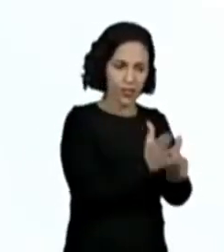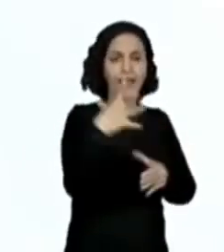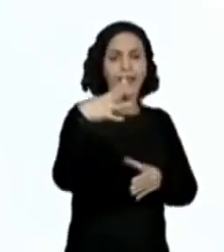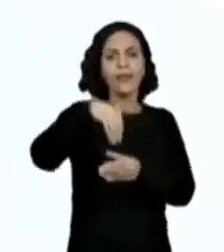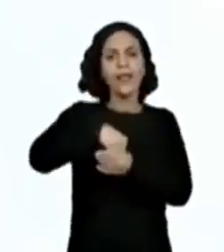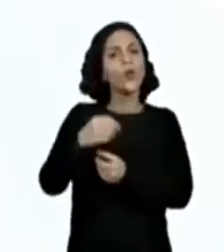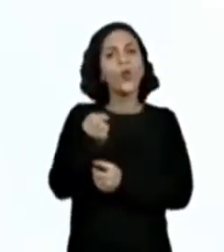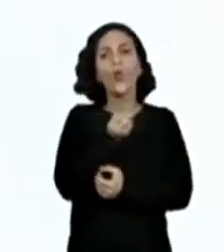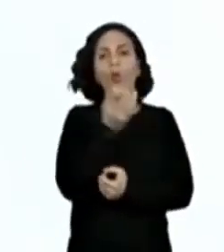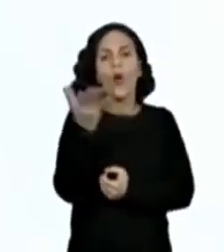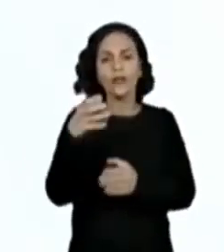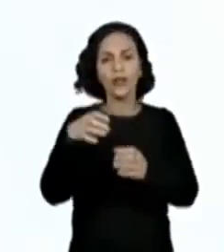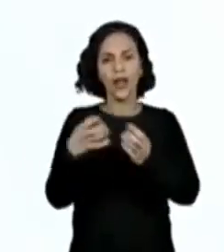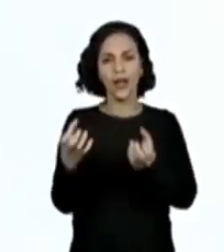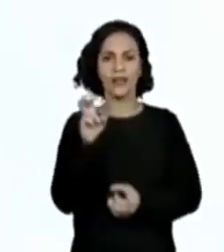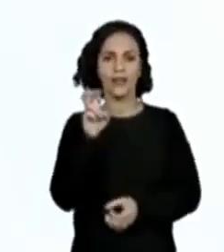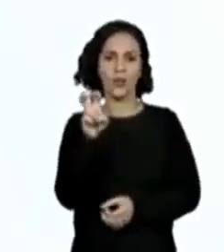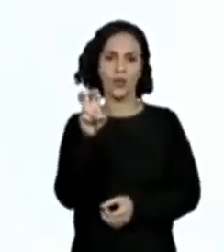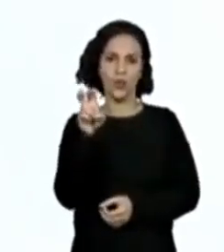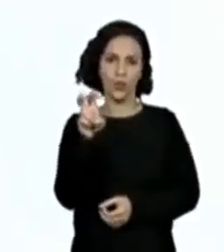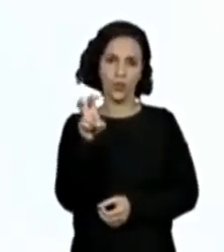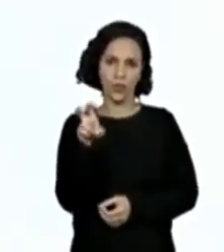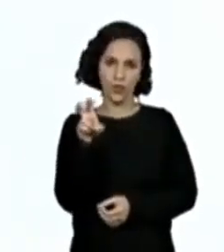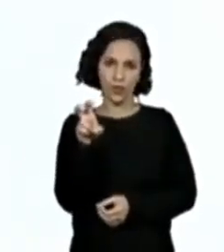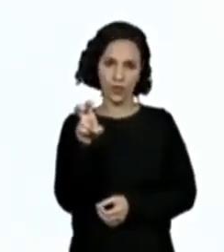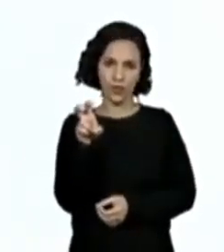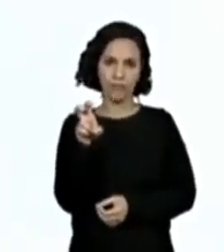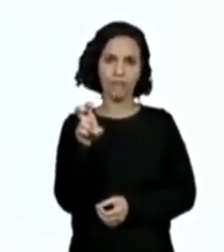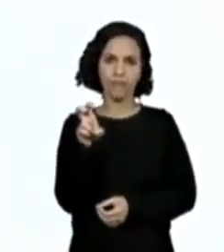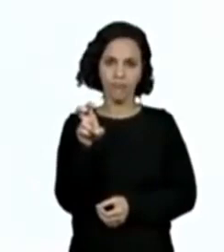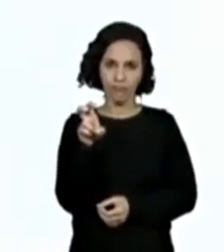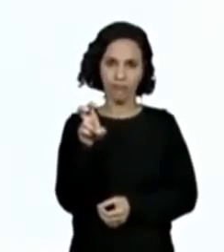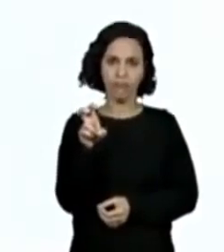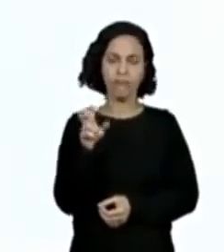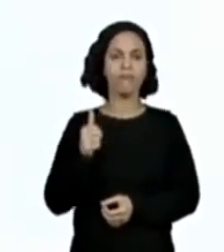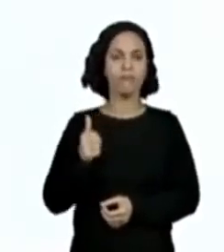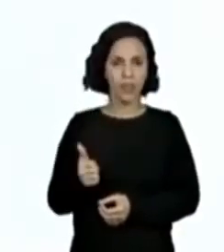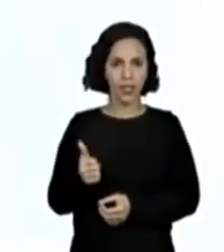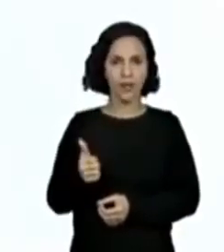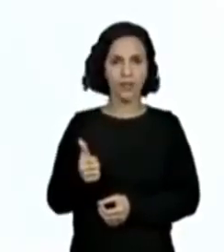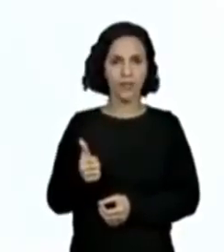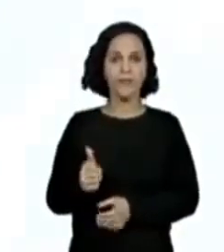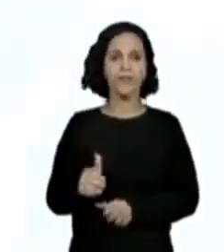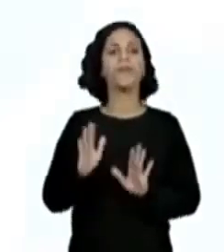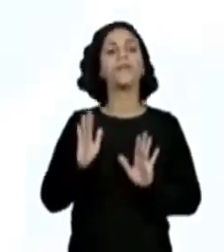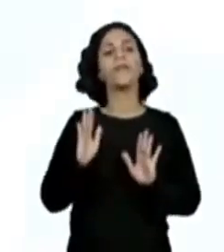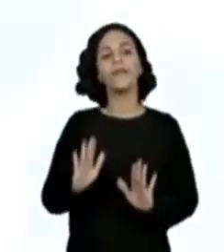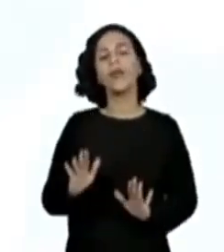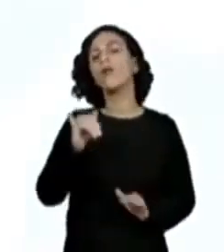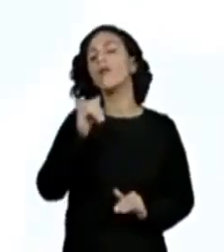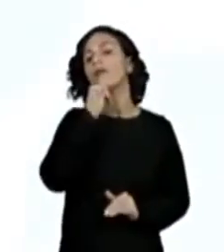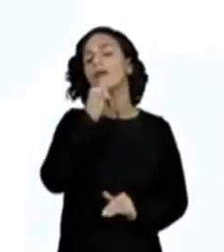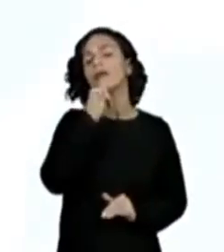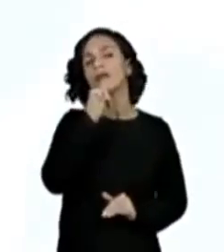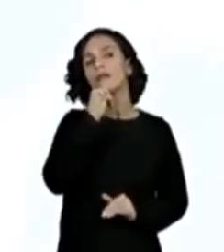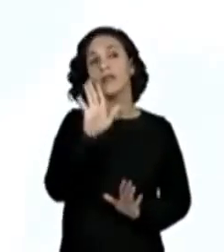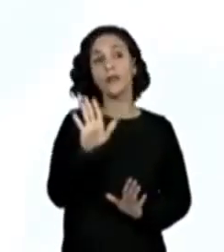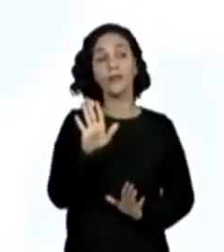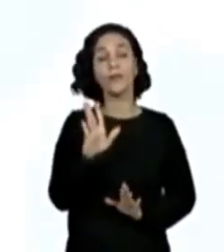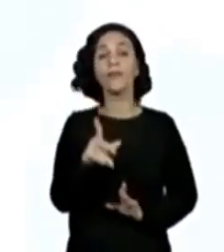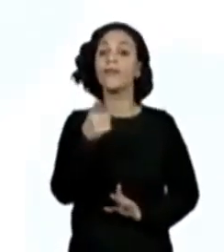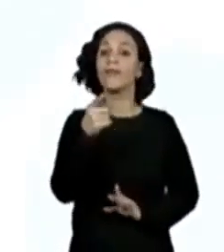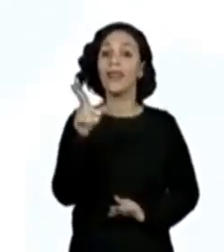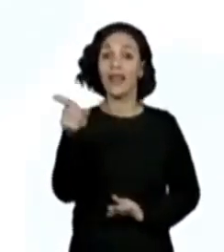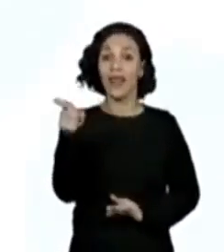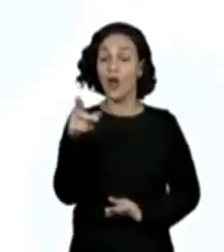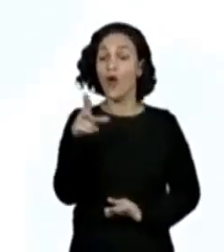5 caquis. Tudo bem? Tá? Então o senhor José comprou 6